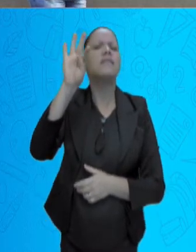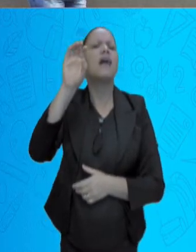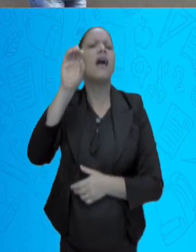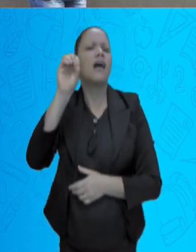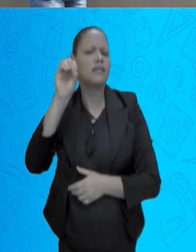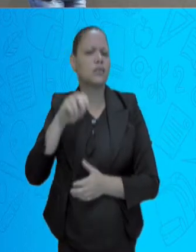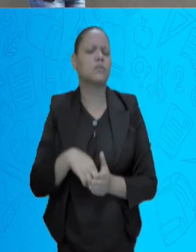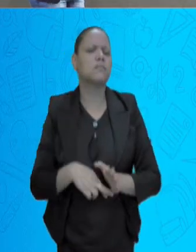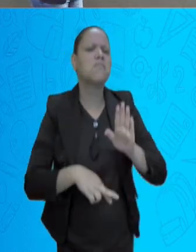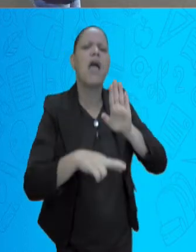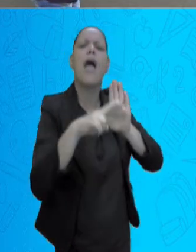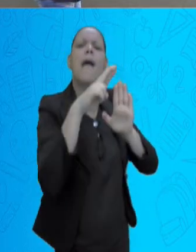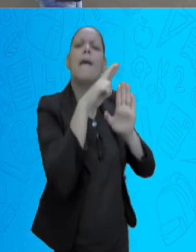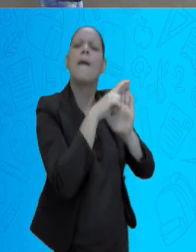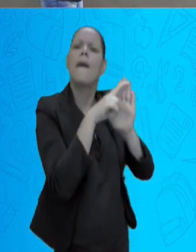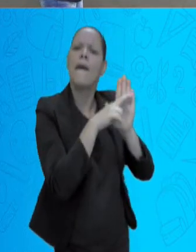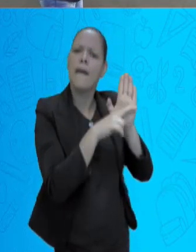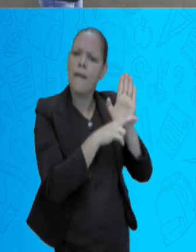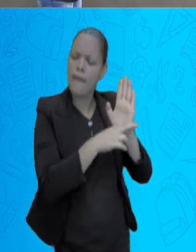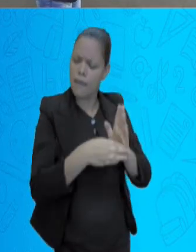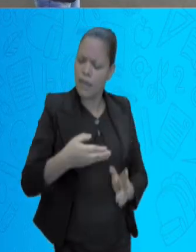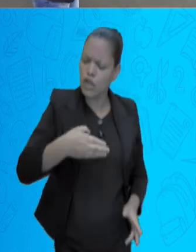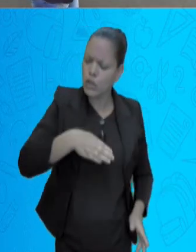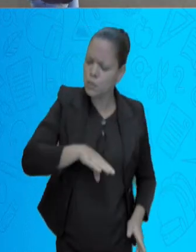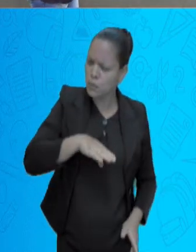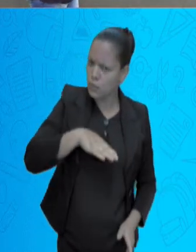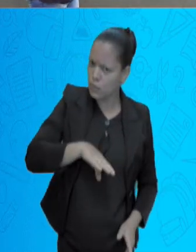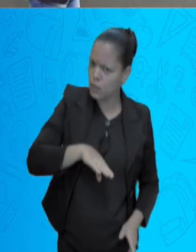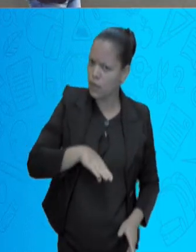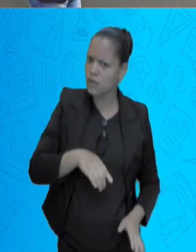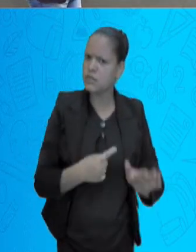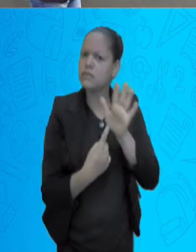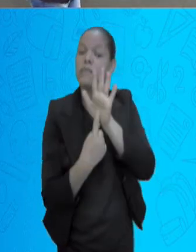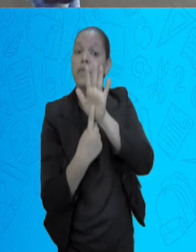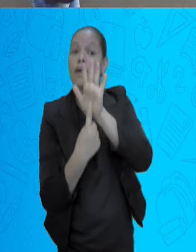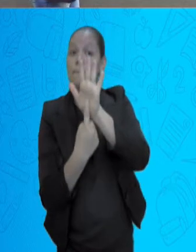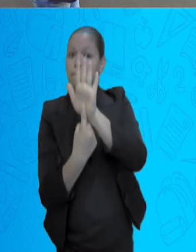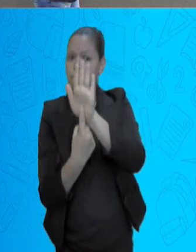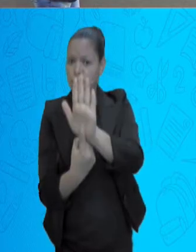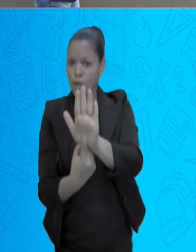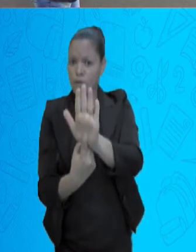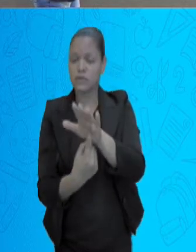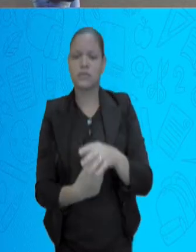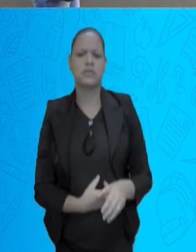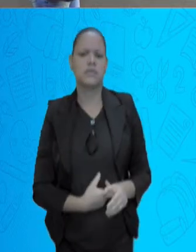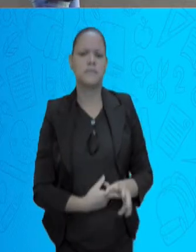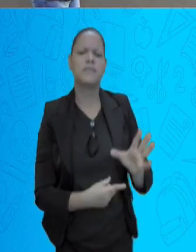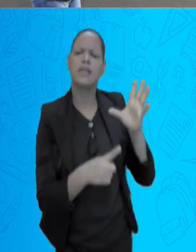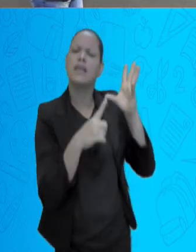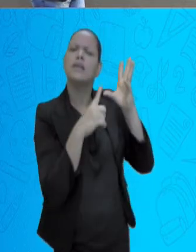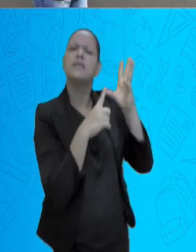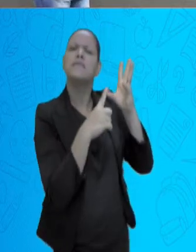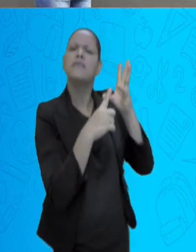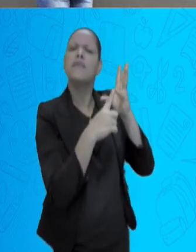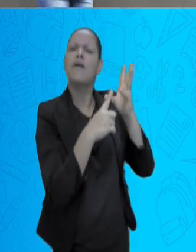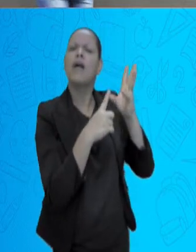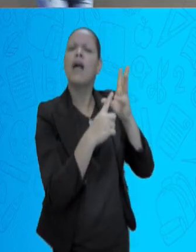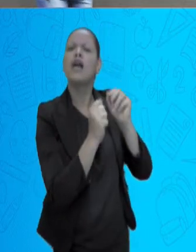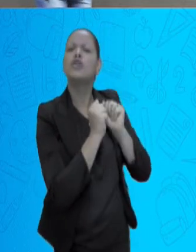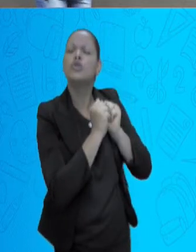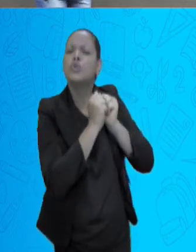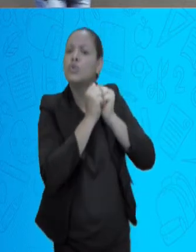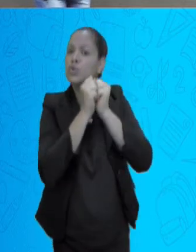palavra ser hiato, as vogais juntas na mesma palavra, só que elas ficam